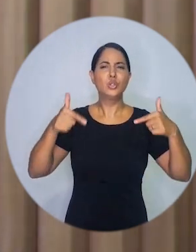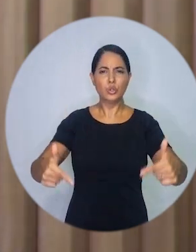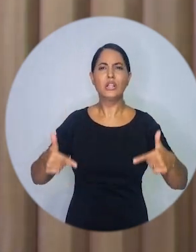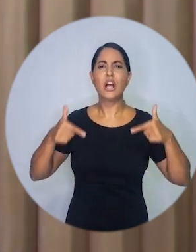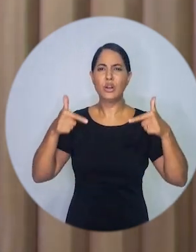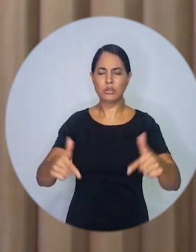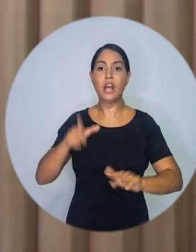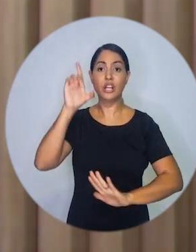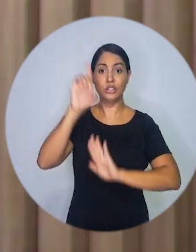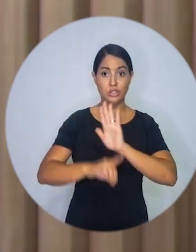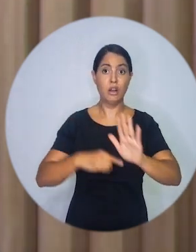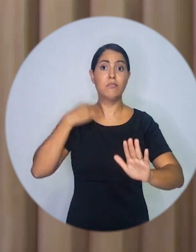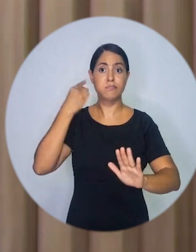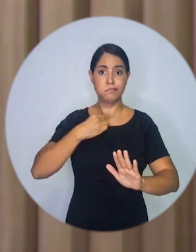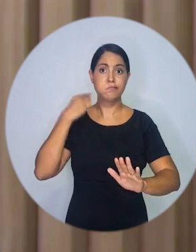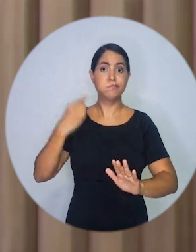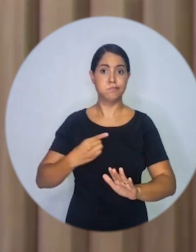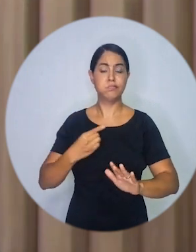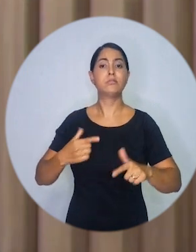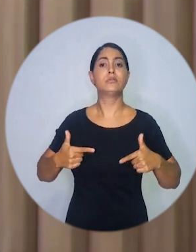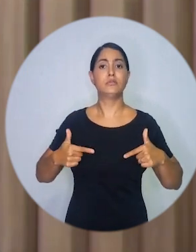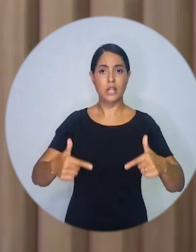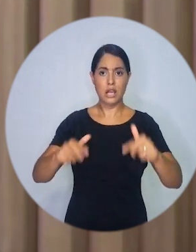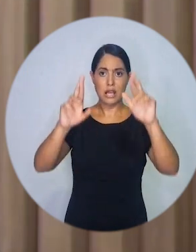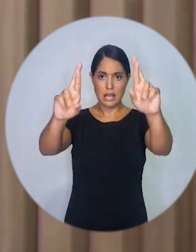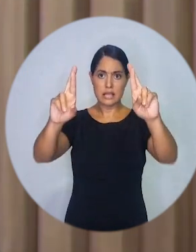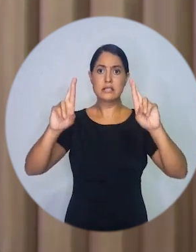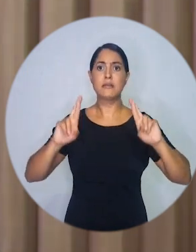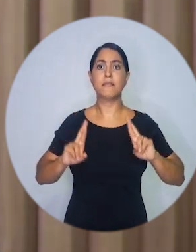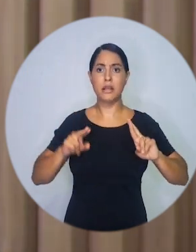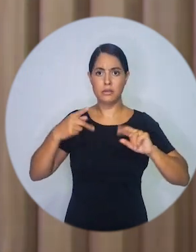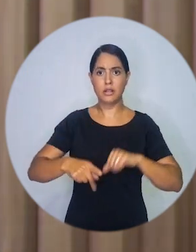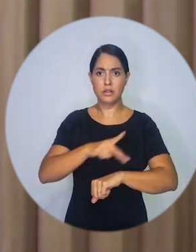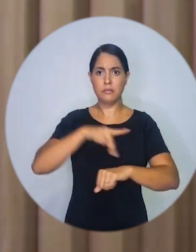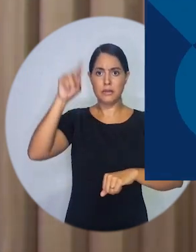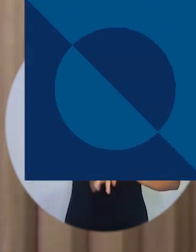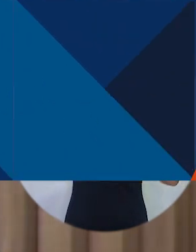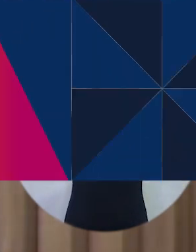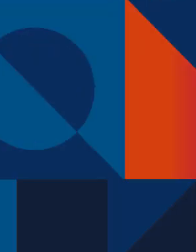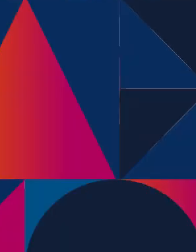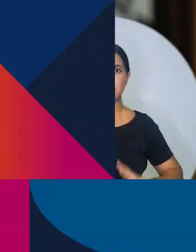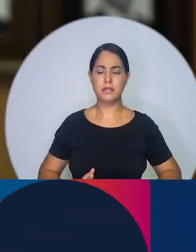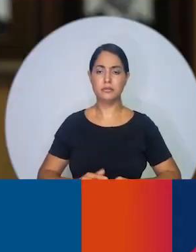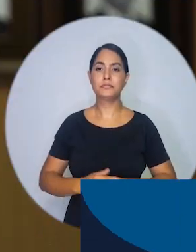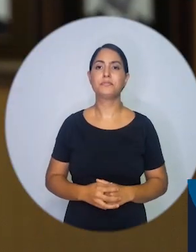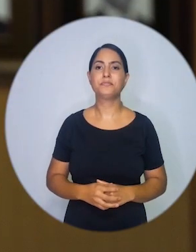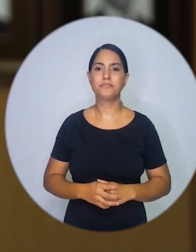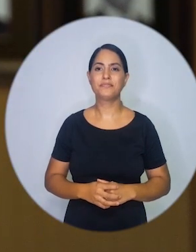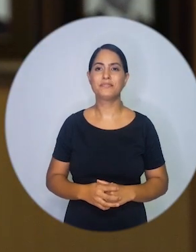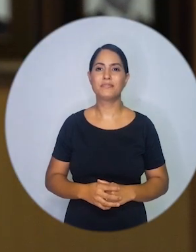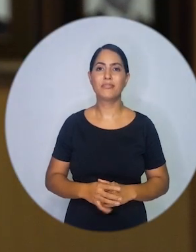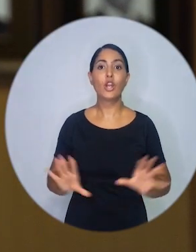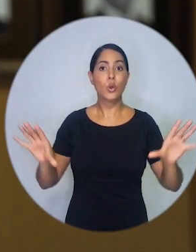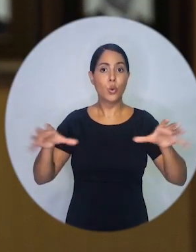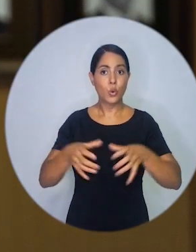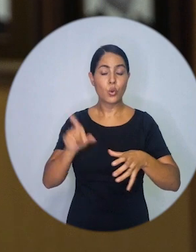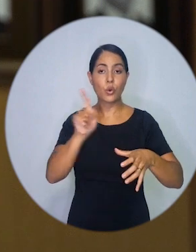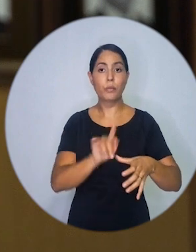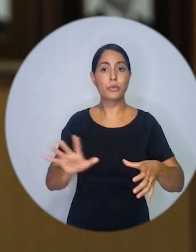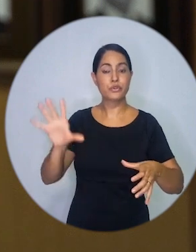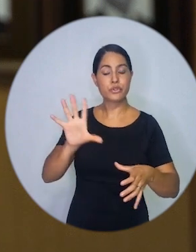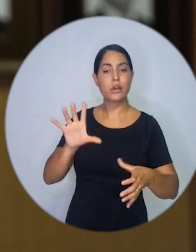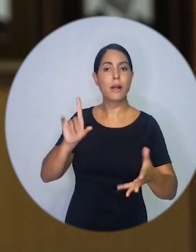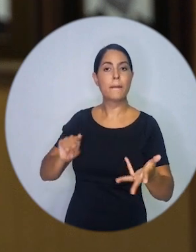que as prerrogativas dos advogados sejam definitivamente respeitadas em nosso país. O Conselho Pleno deliberou sobre